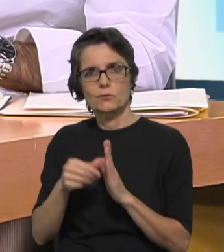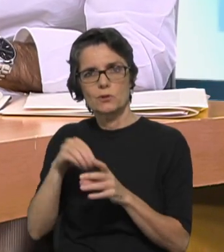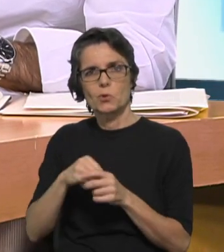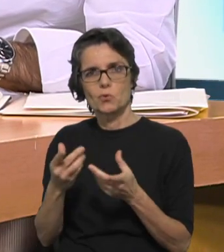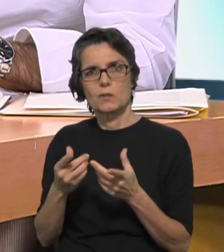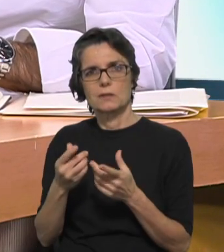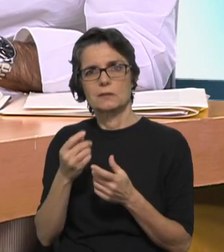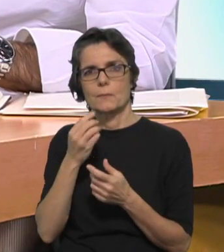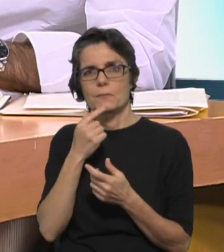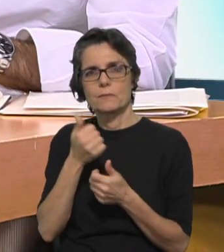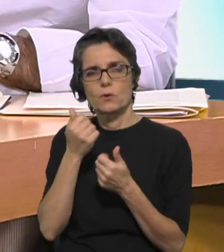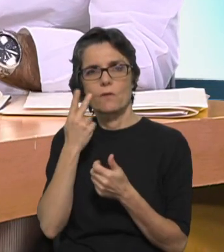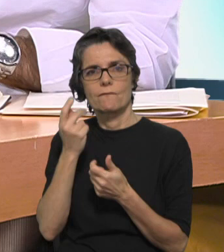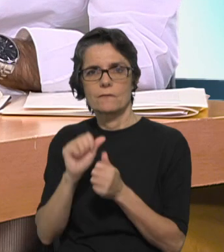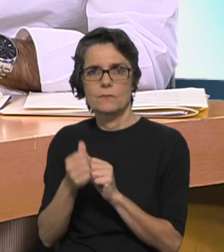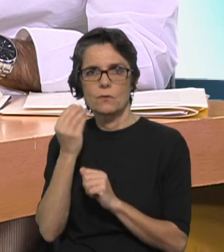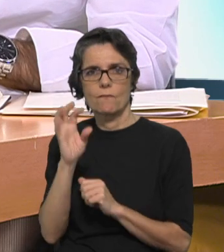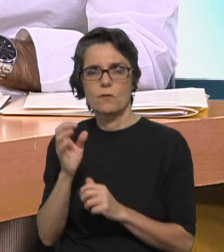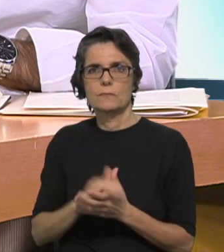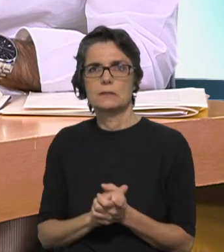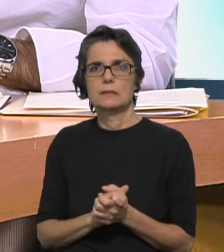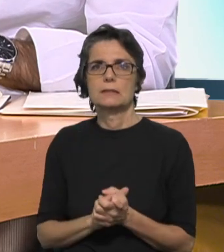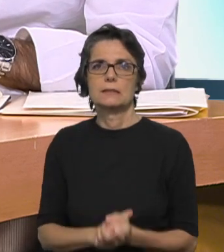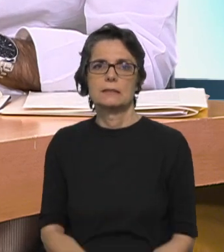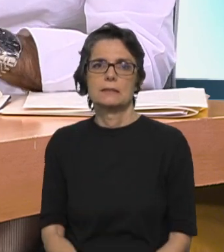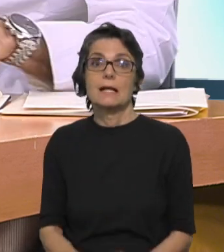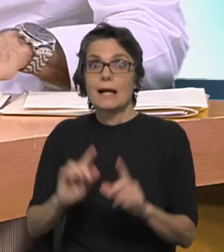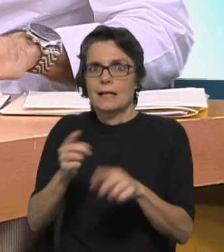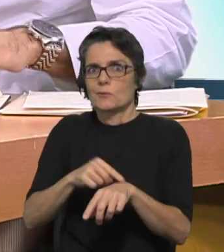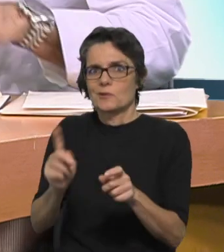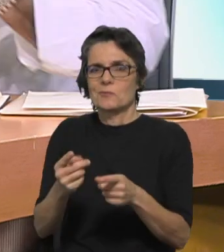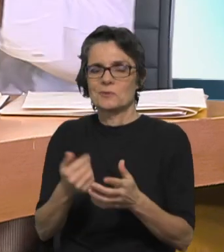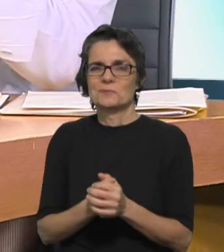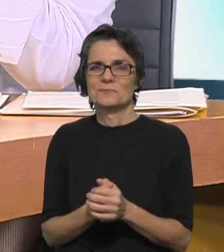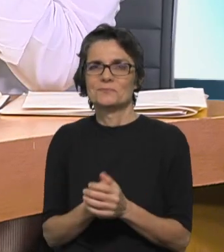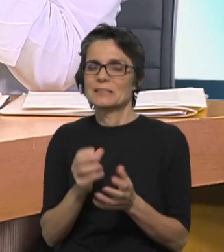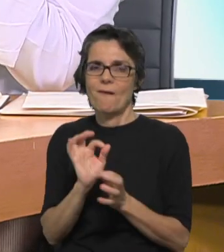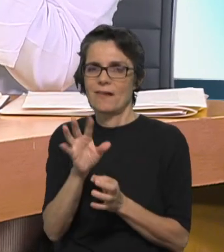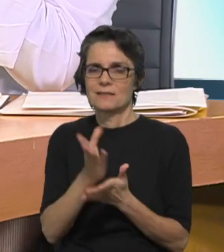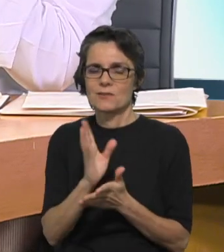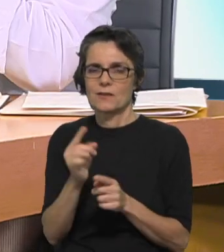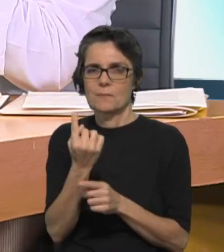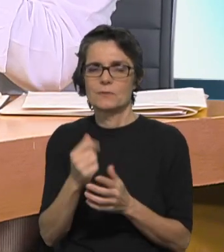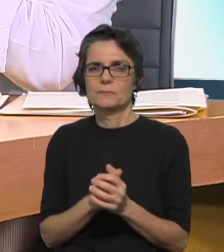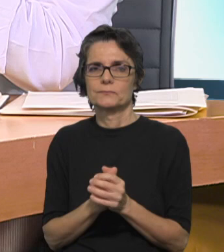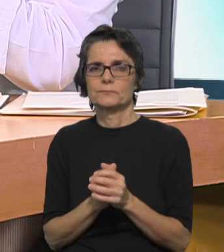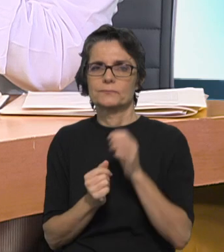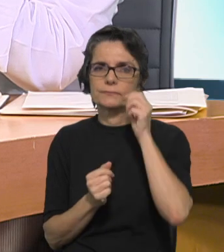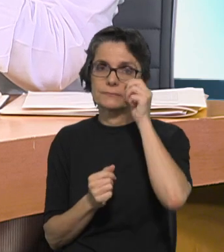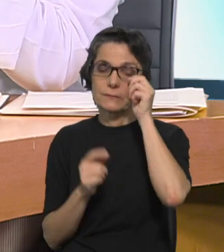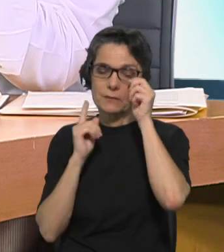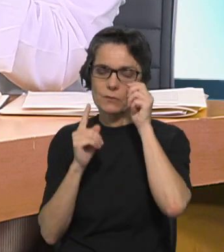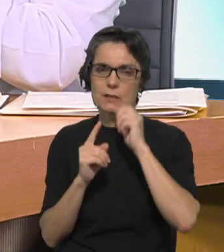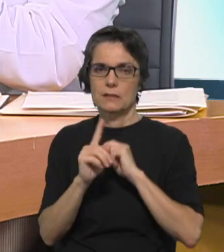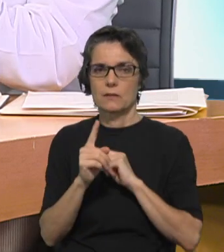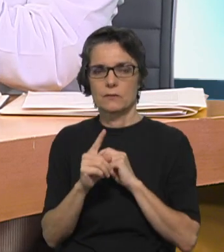de pessoas. Sim, eu pego nessa analogia até muito rapidamente, estamos mesmo a concluir. Só mesmo para concluir, acho que isso é importante, a